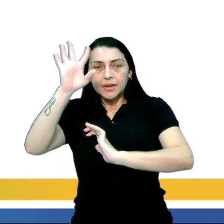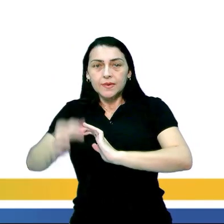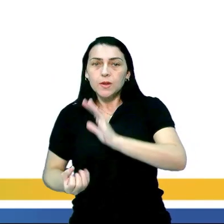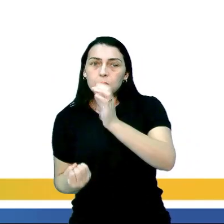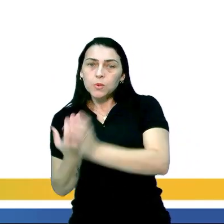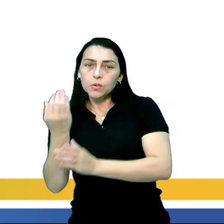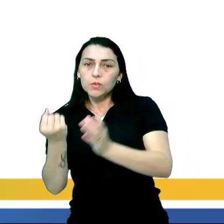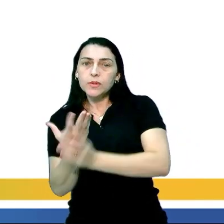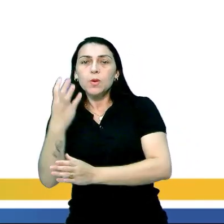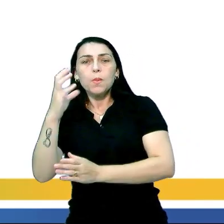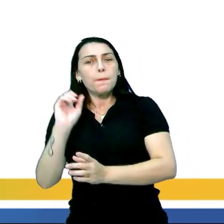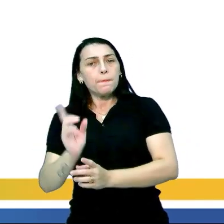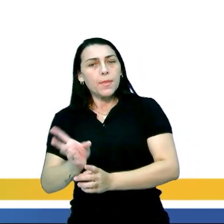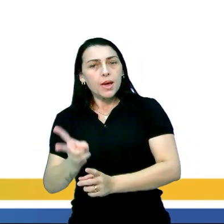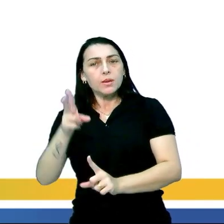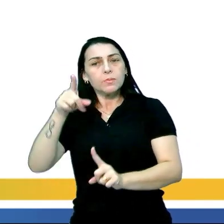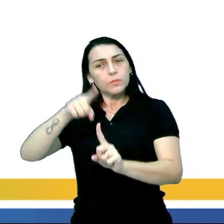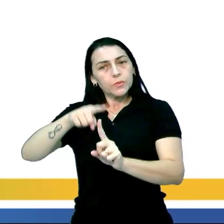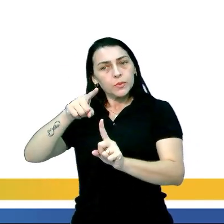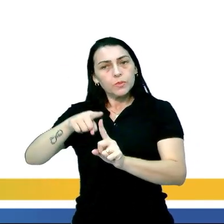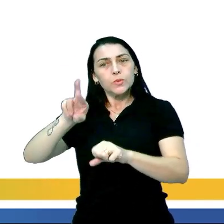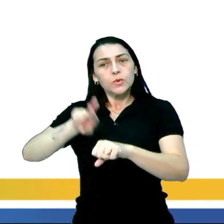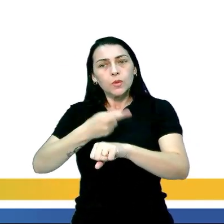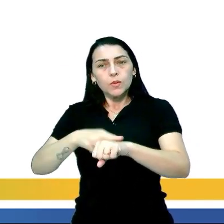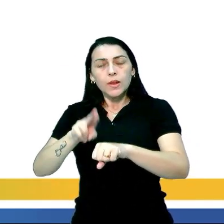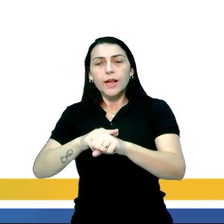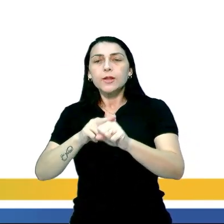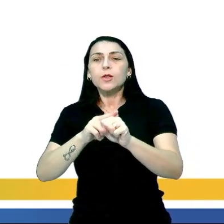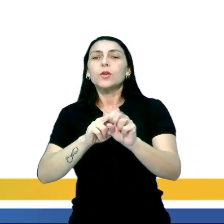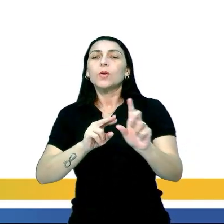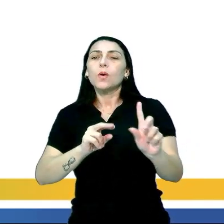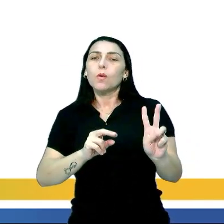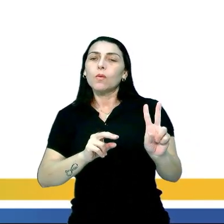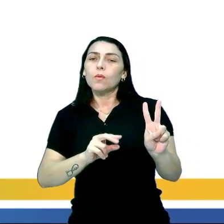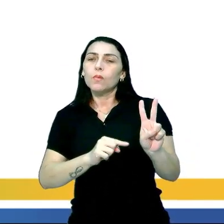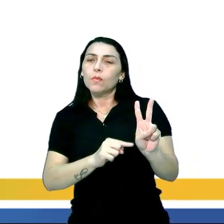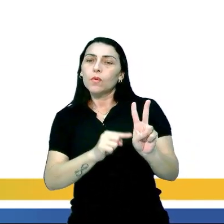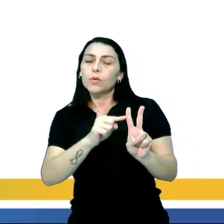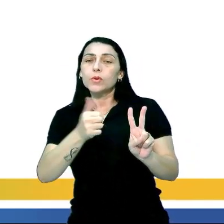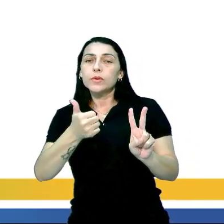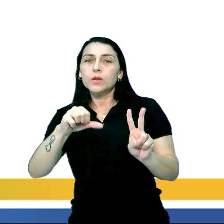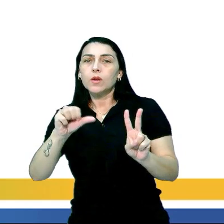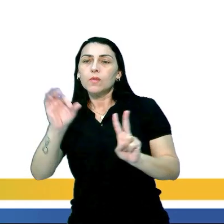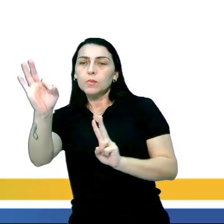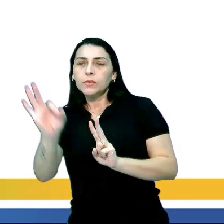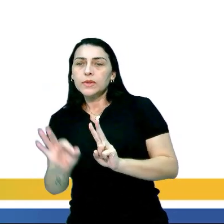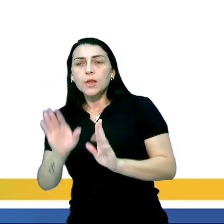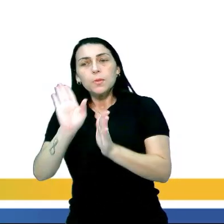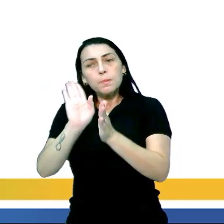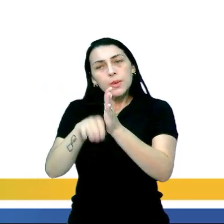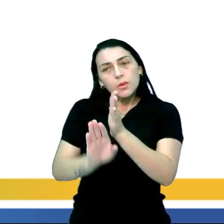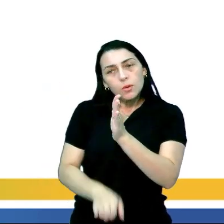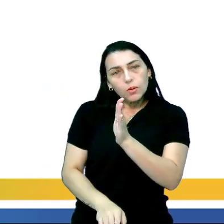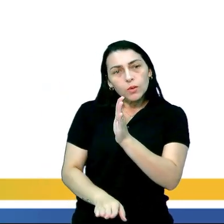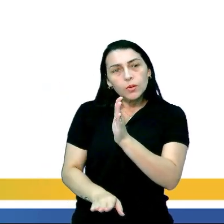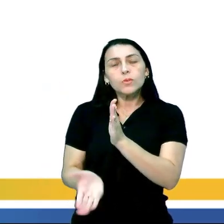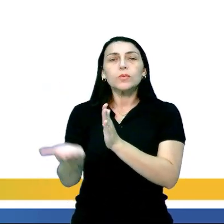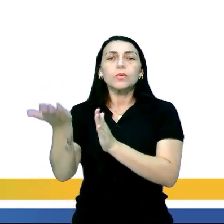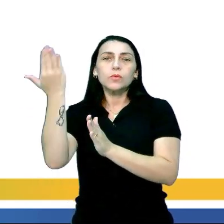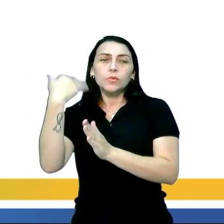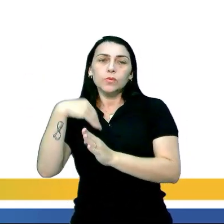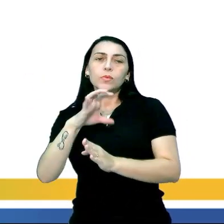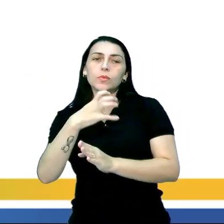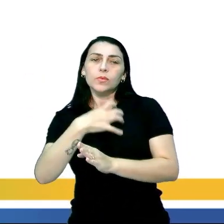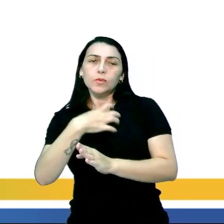empresa decide produzir esse mesmo tipo de chocolate com um volume 19% menor,